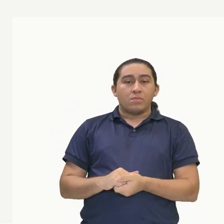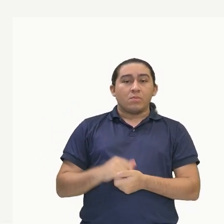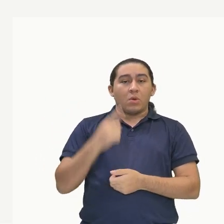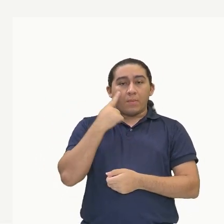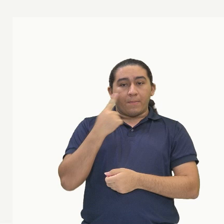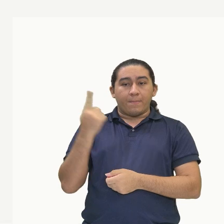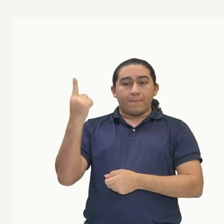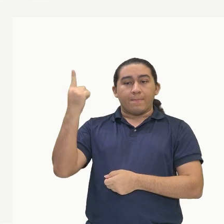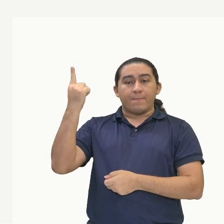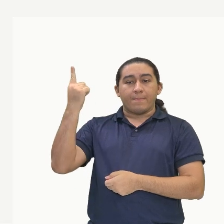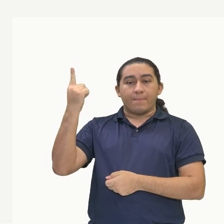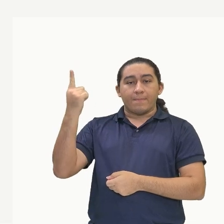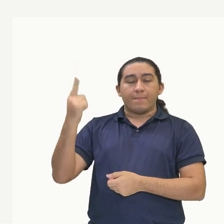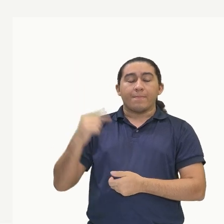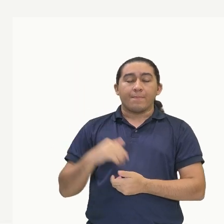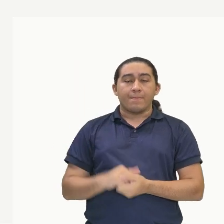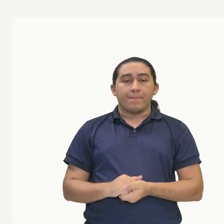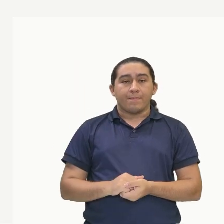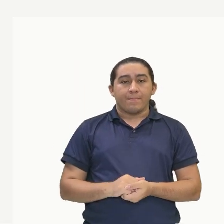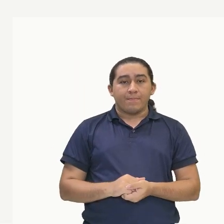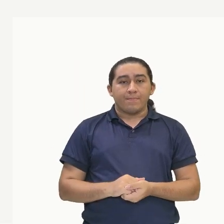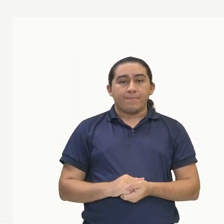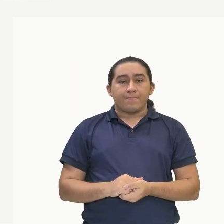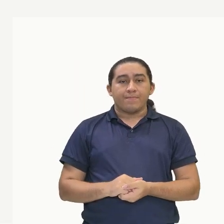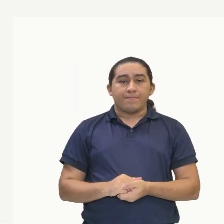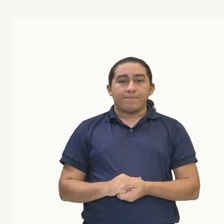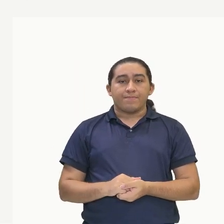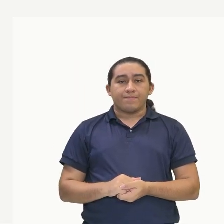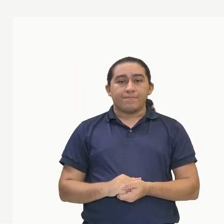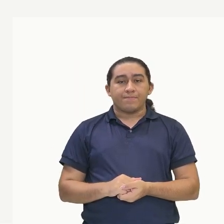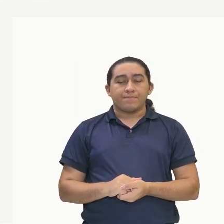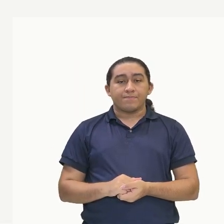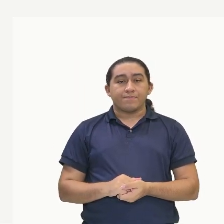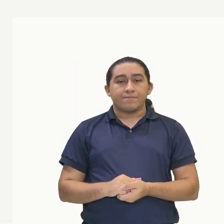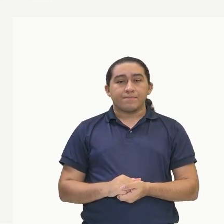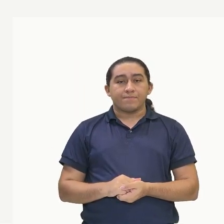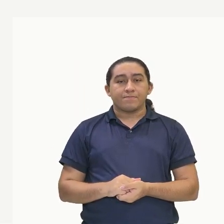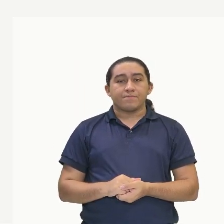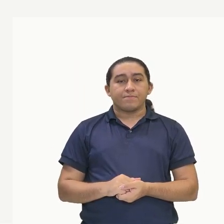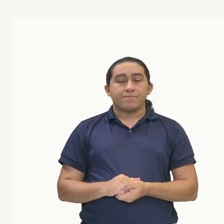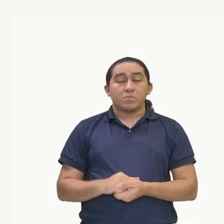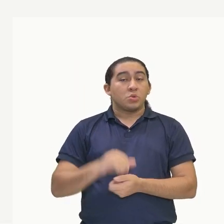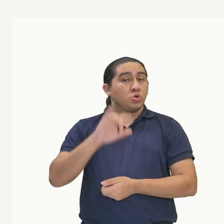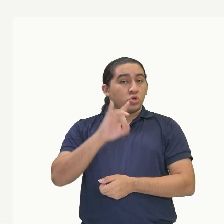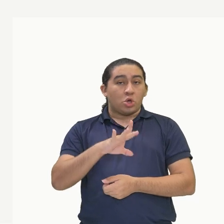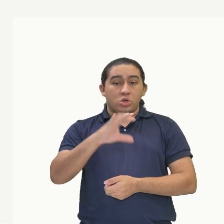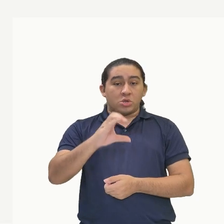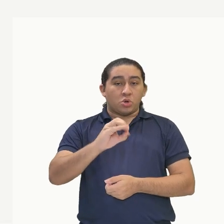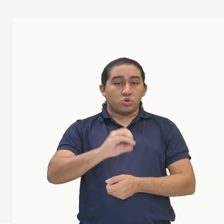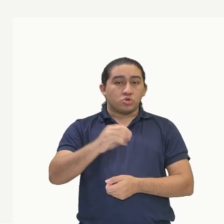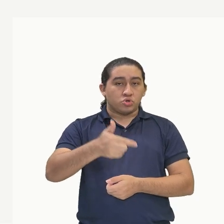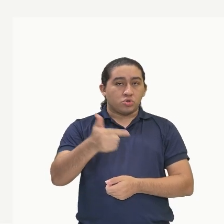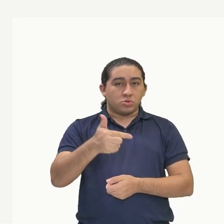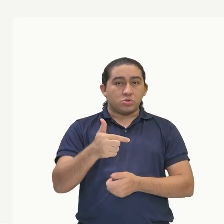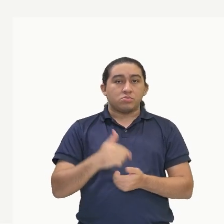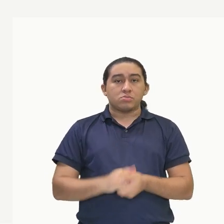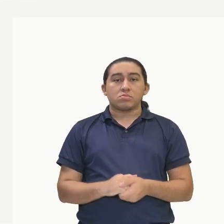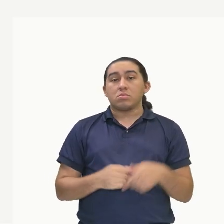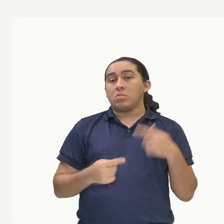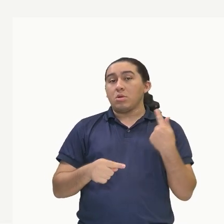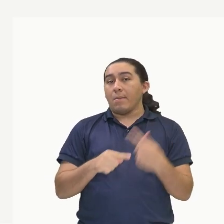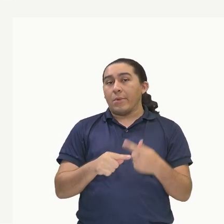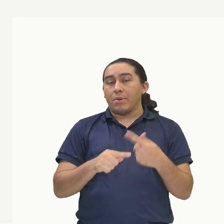para ficar do jeito que a gente está vendo. Ele vai produzir apenas o CO2. Por quê? Eu não